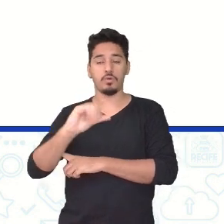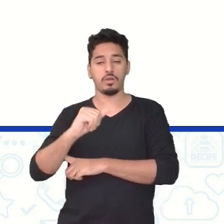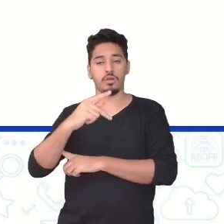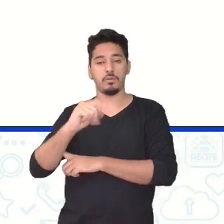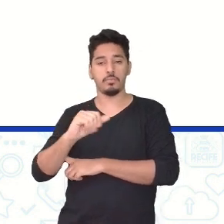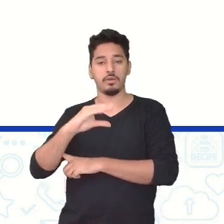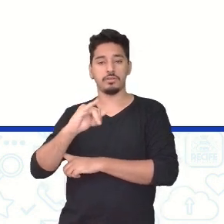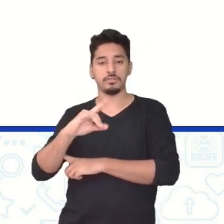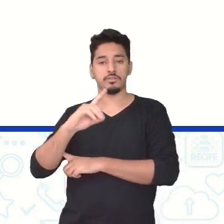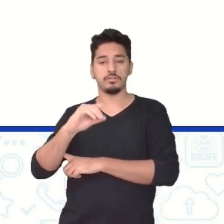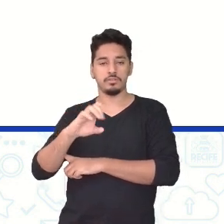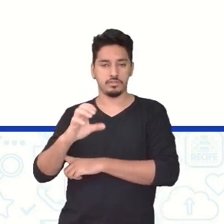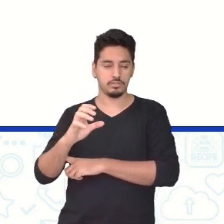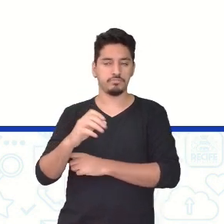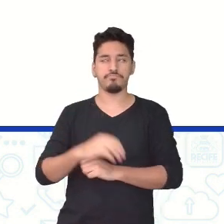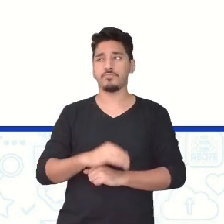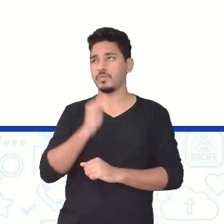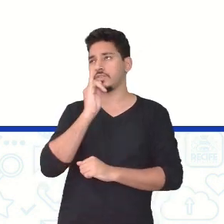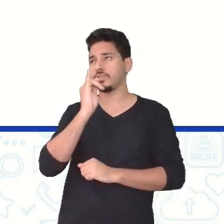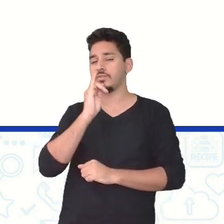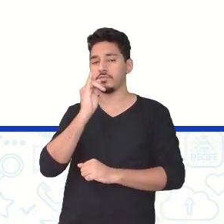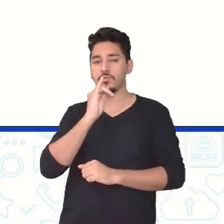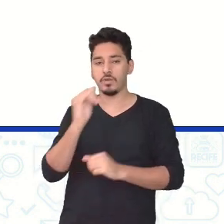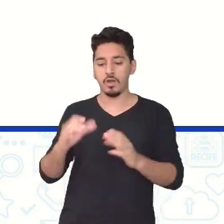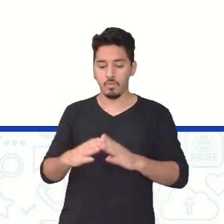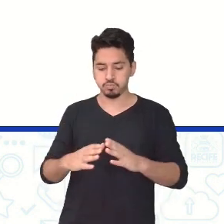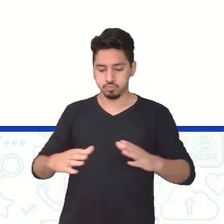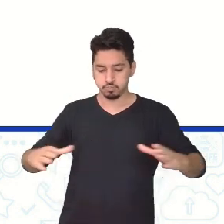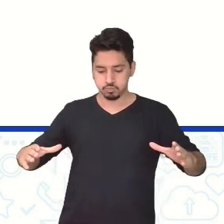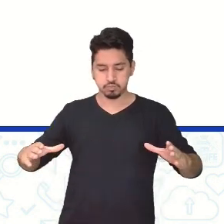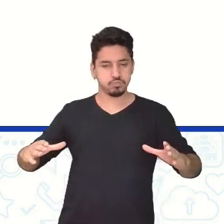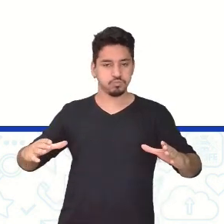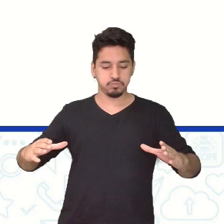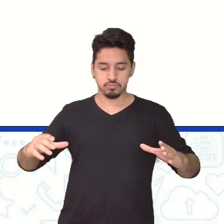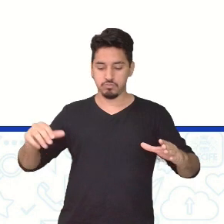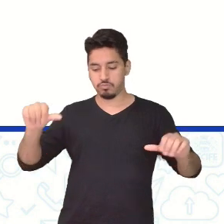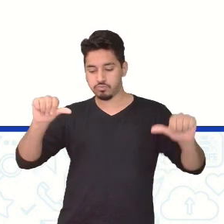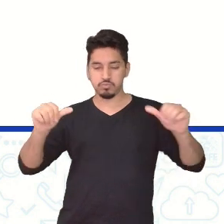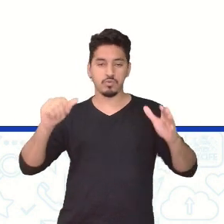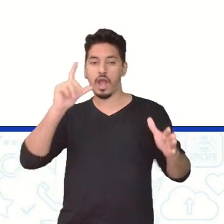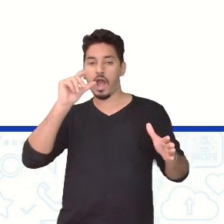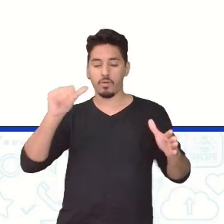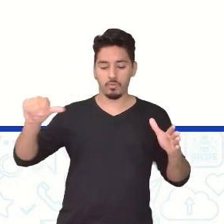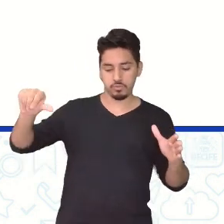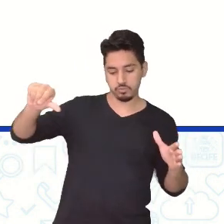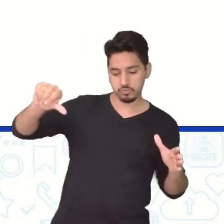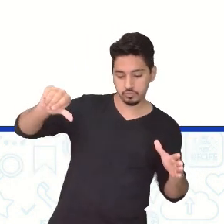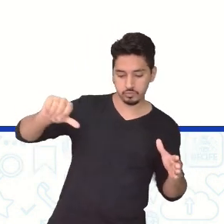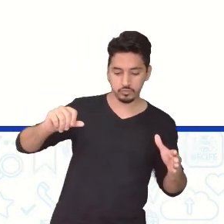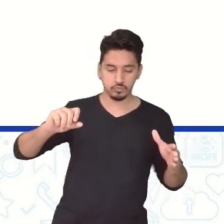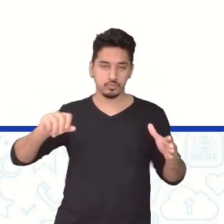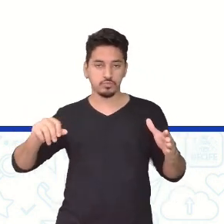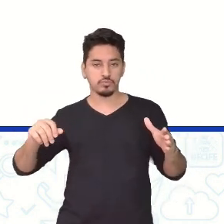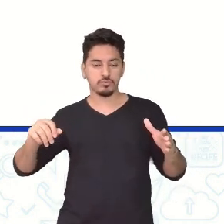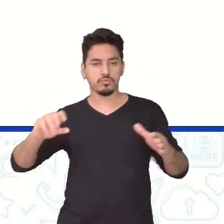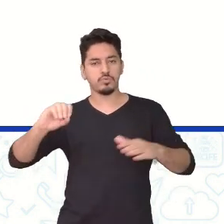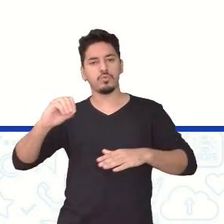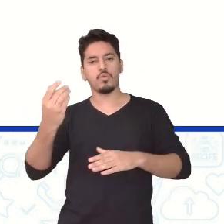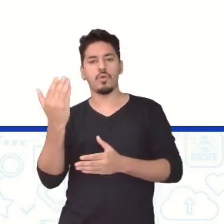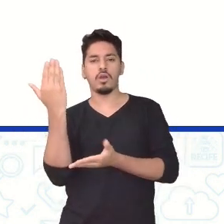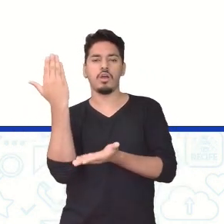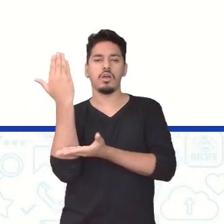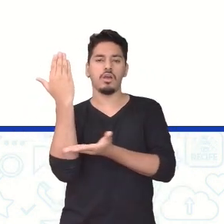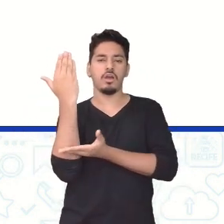você tem um tonel, uma caixa d'água na sua casa lá, eita, aquela aguinha para você tomar um banhozinho massa, ou você tem aquela garrafa de beber